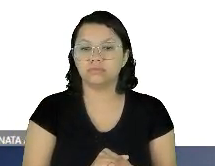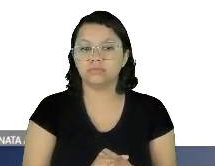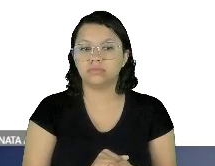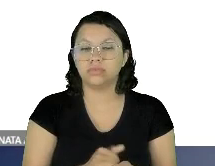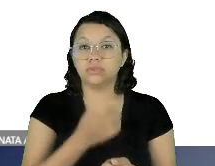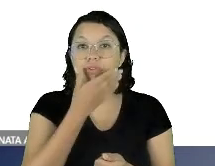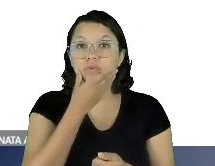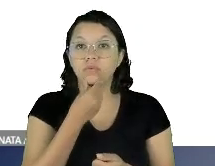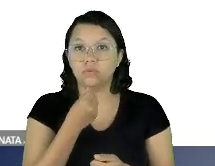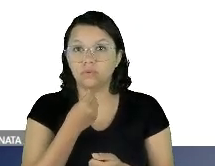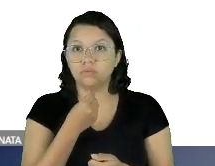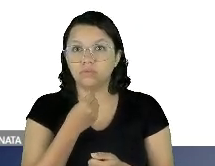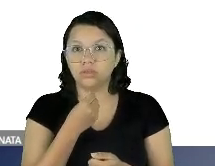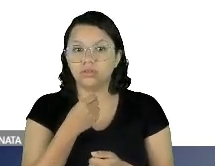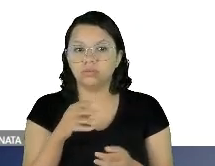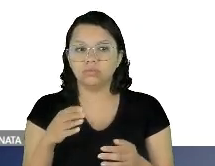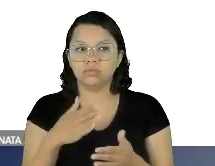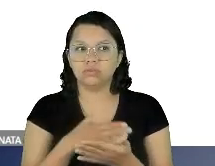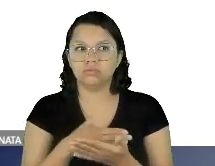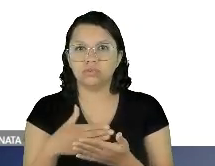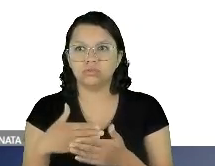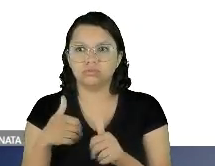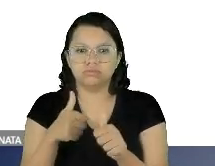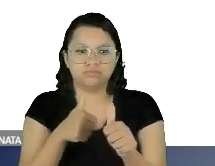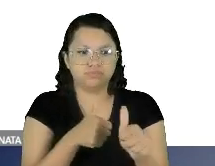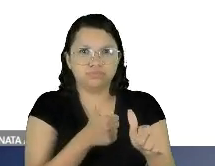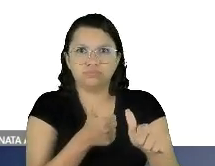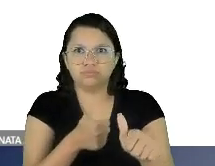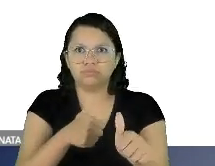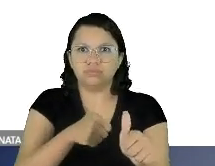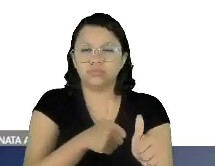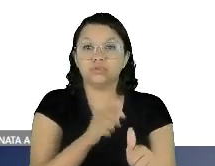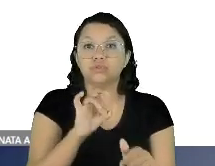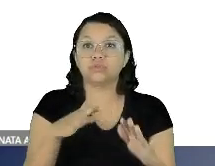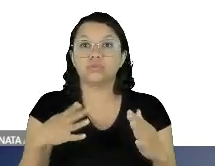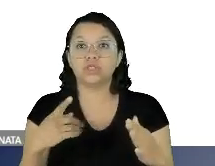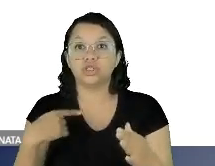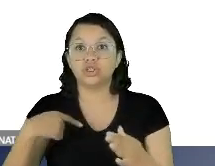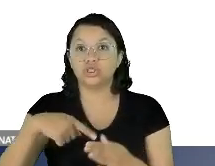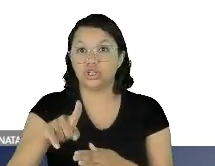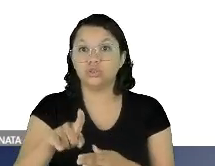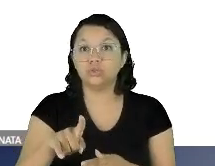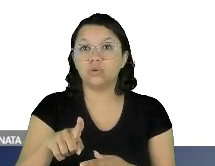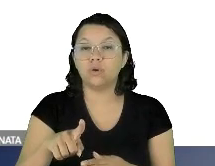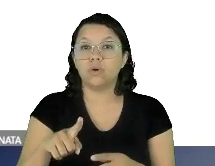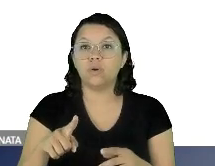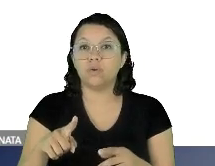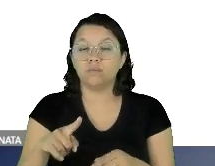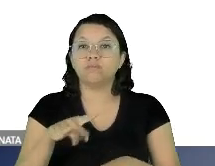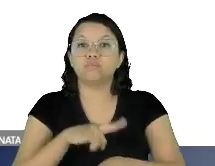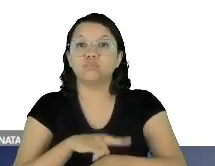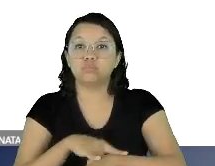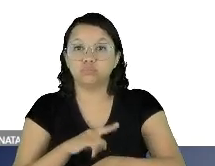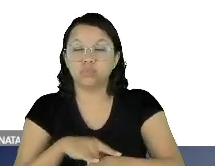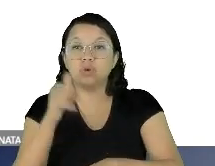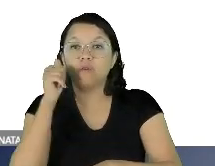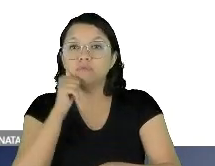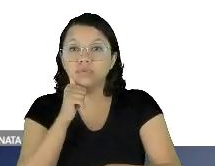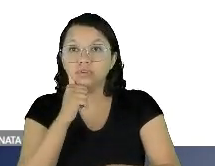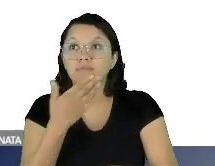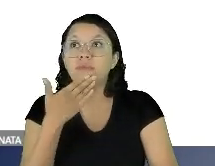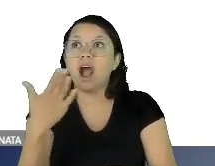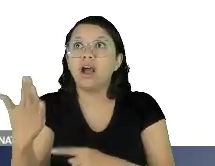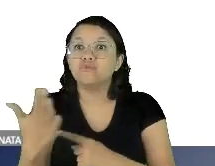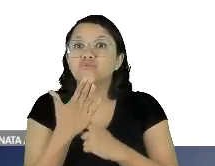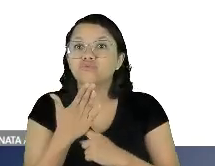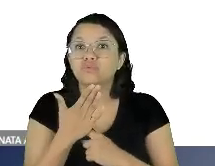começou a seguir a gente. Só quando eu e minha amiga entramos no banheiro feminino e pedimos ajuda para uma moça que trabalhava no shopping, é